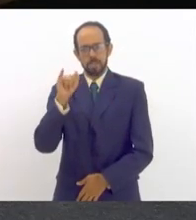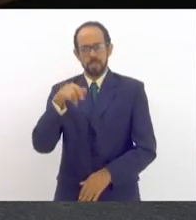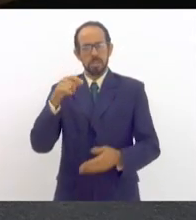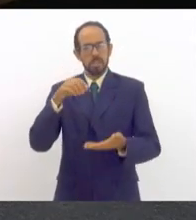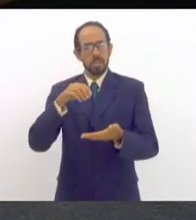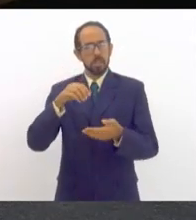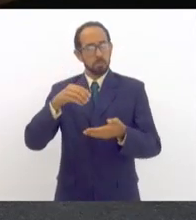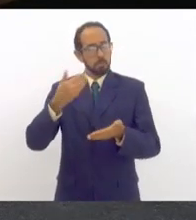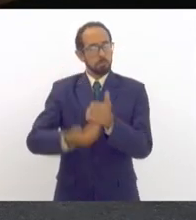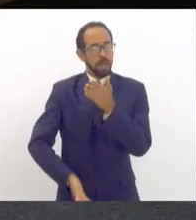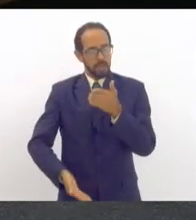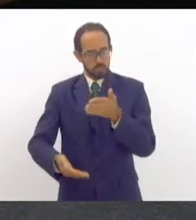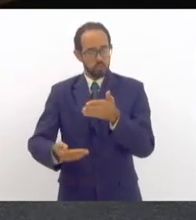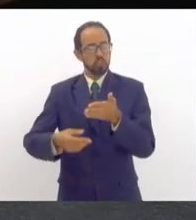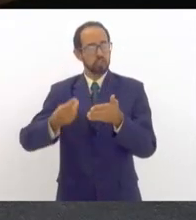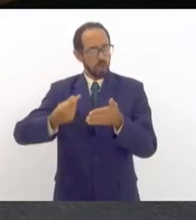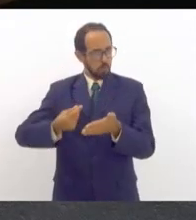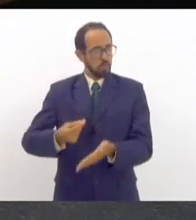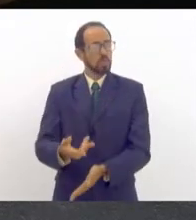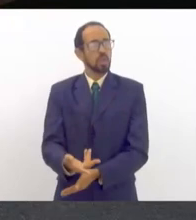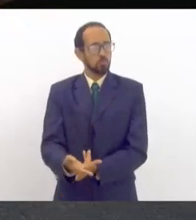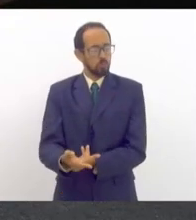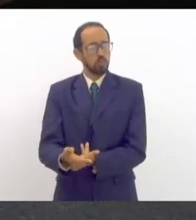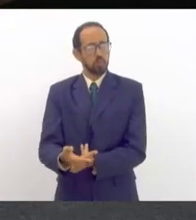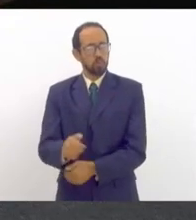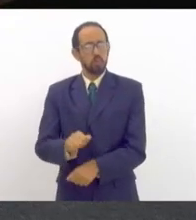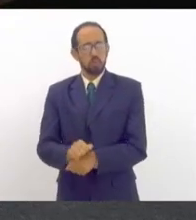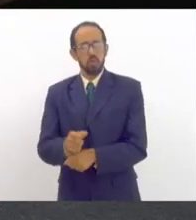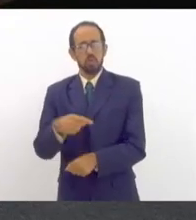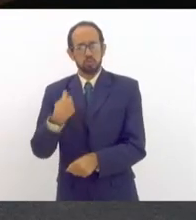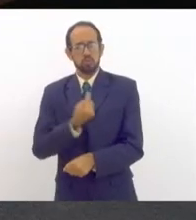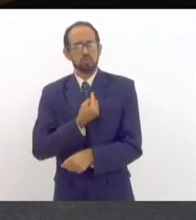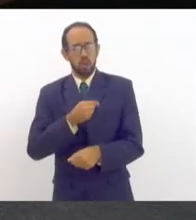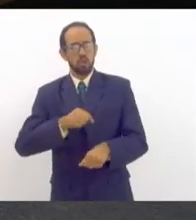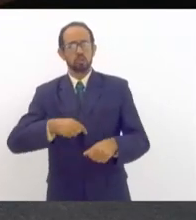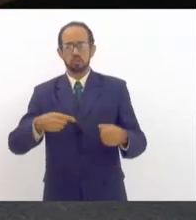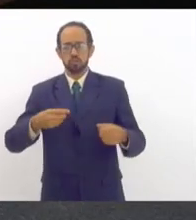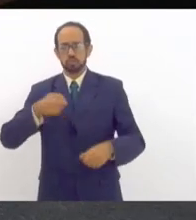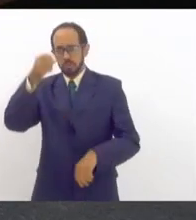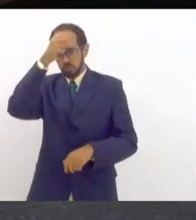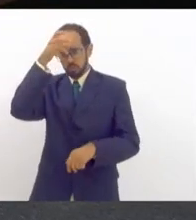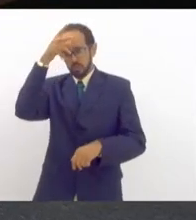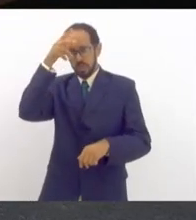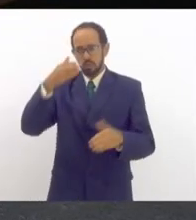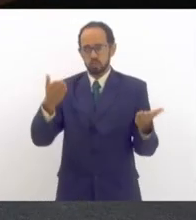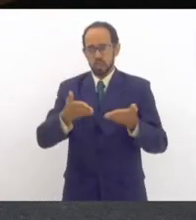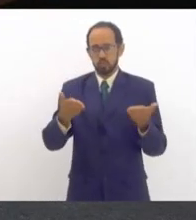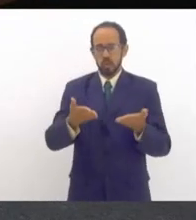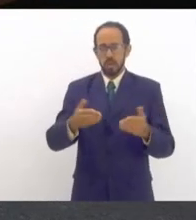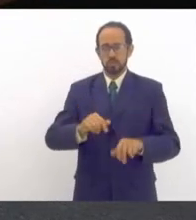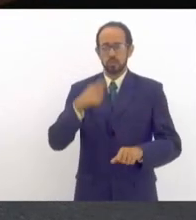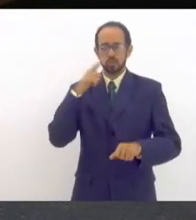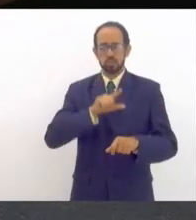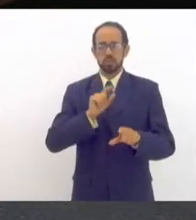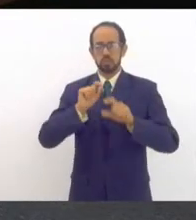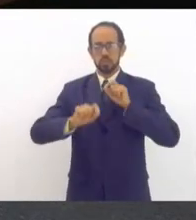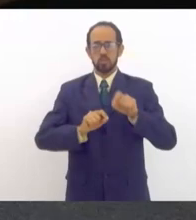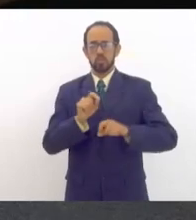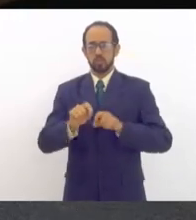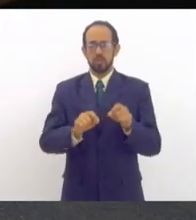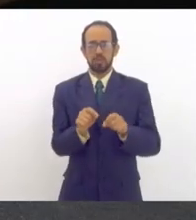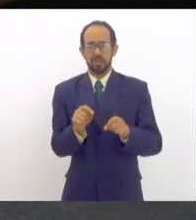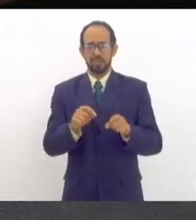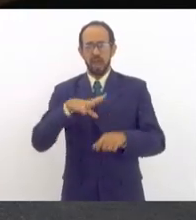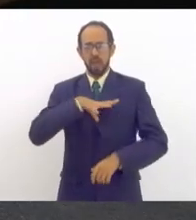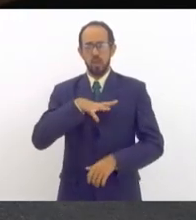injustiçado já há algum tempo e os nossos atuais prefeitos conseguiram ter